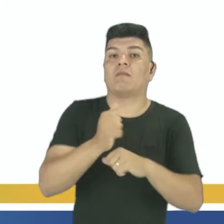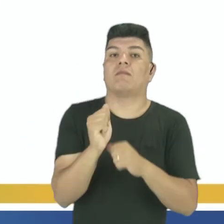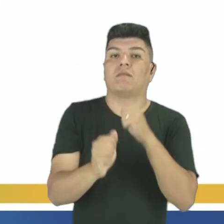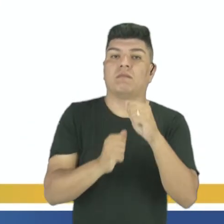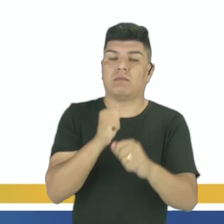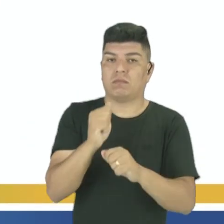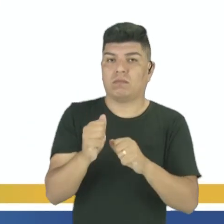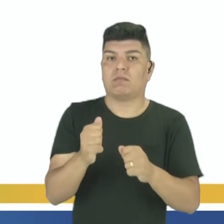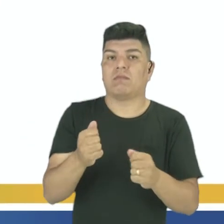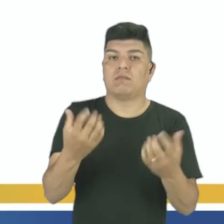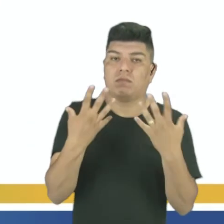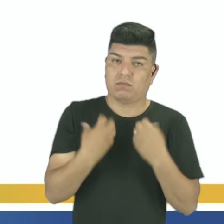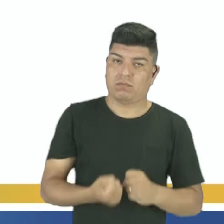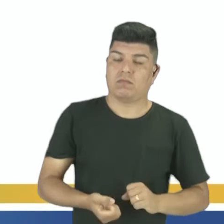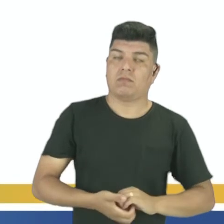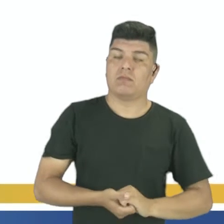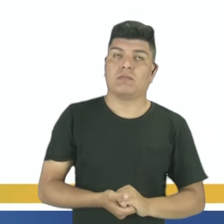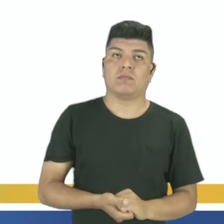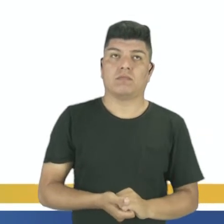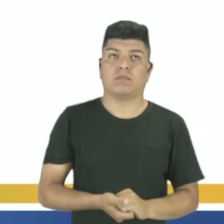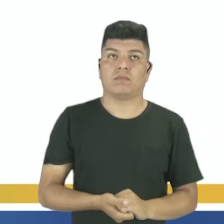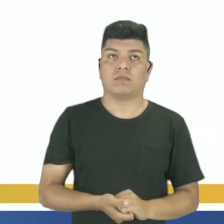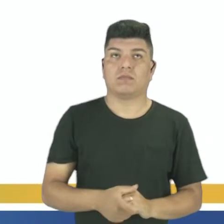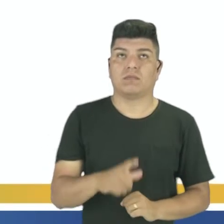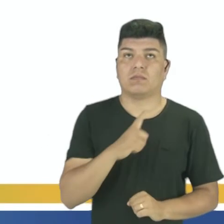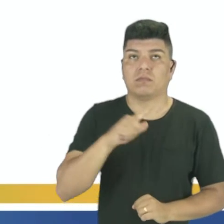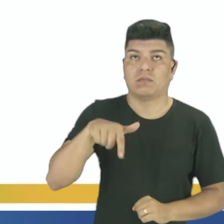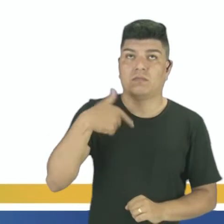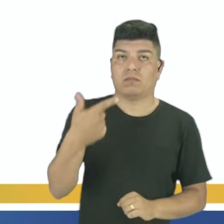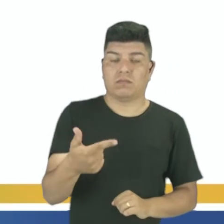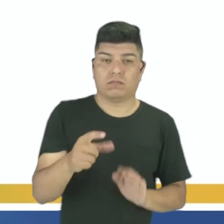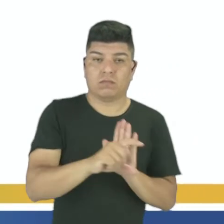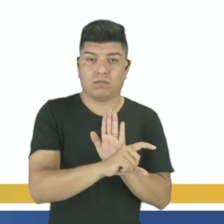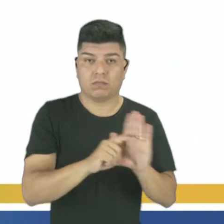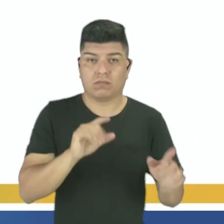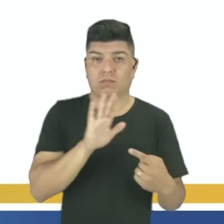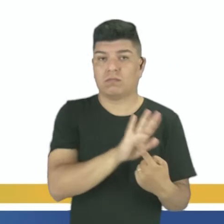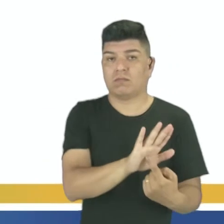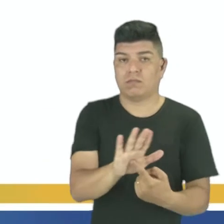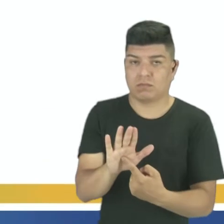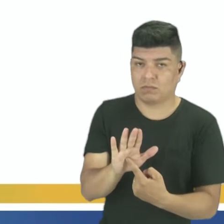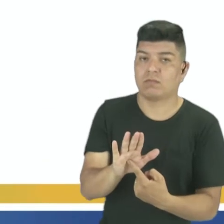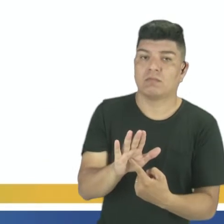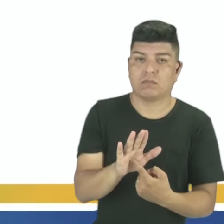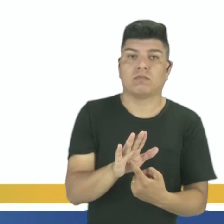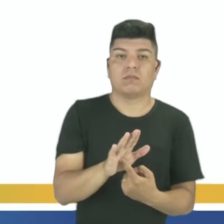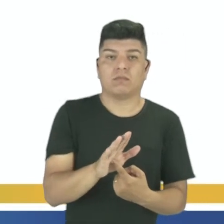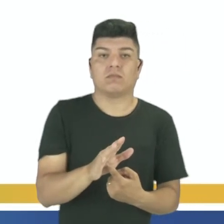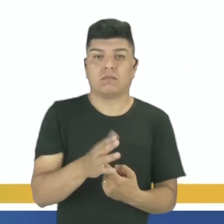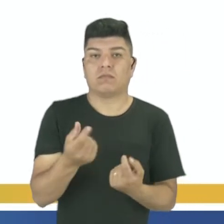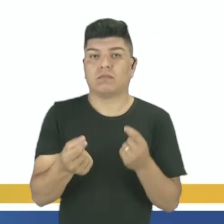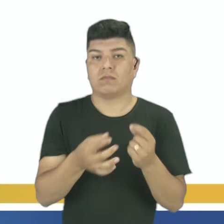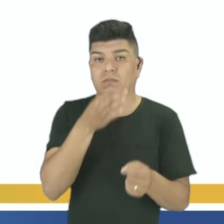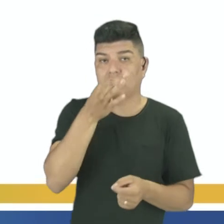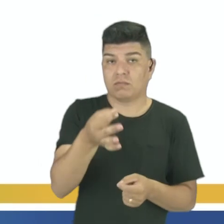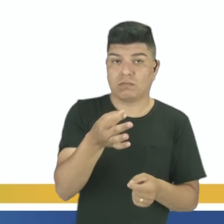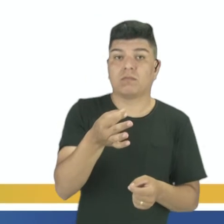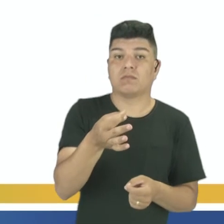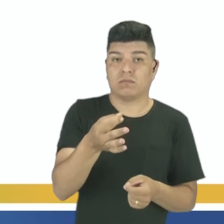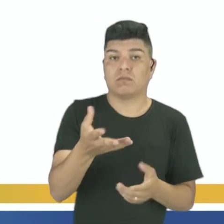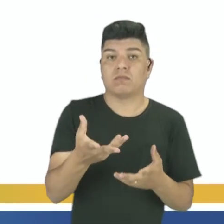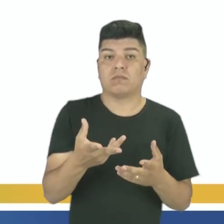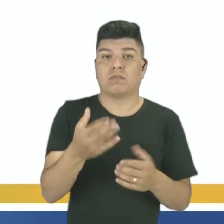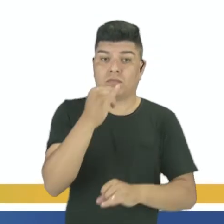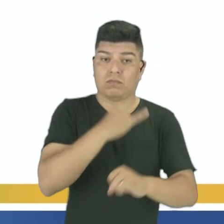informações consumidas. E aí nós temos outro parágrafo, mostrando ainda um pouquinho os argumentos deles, falando sobre